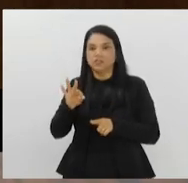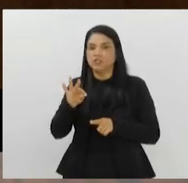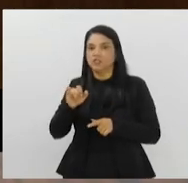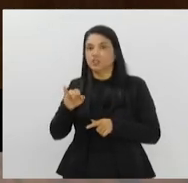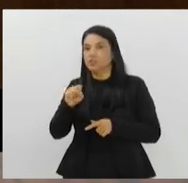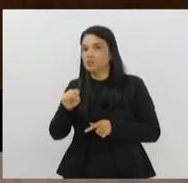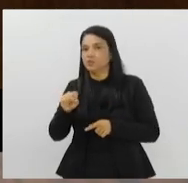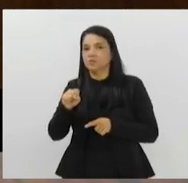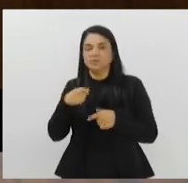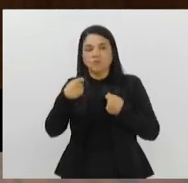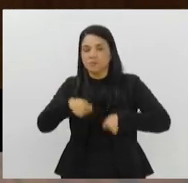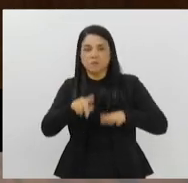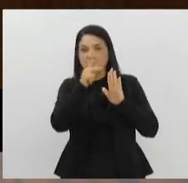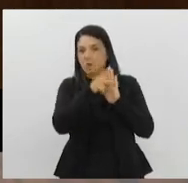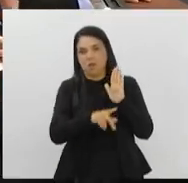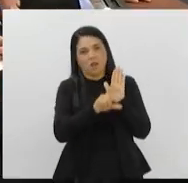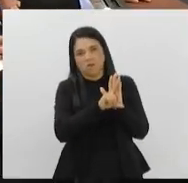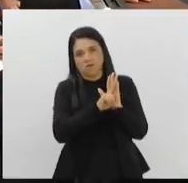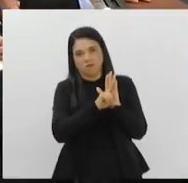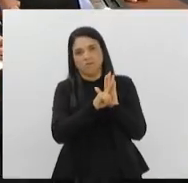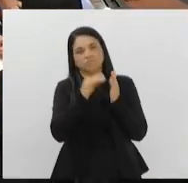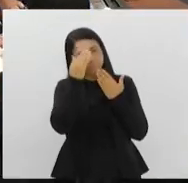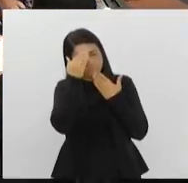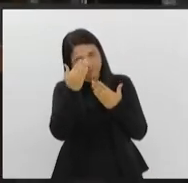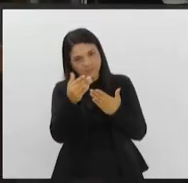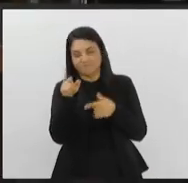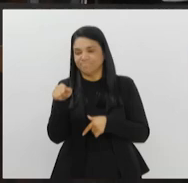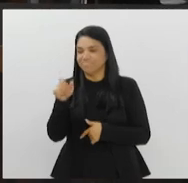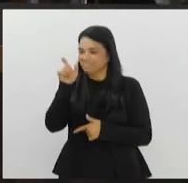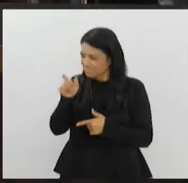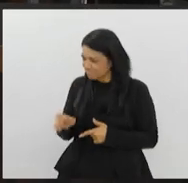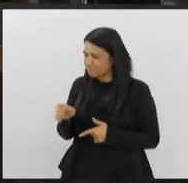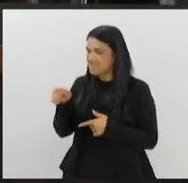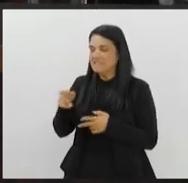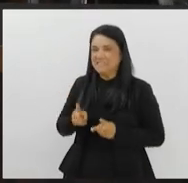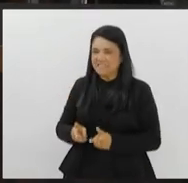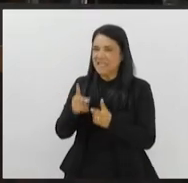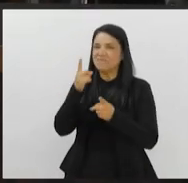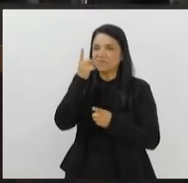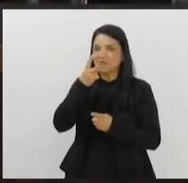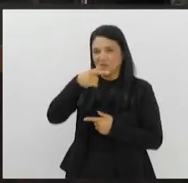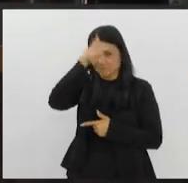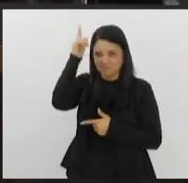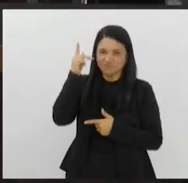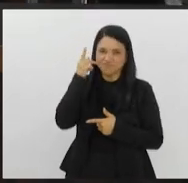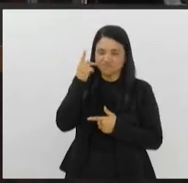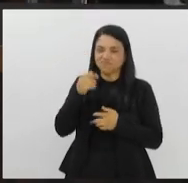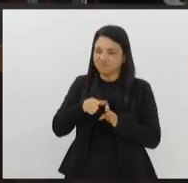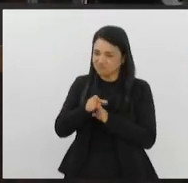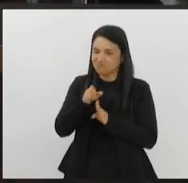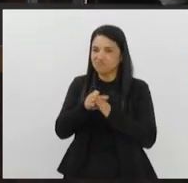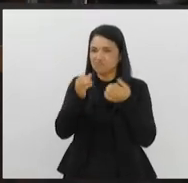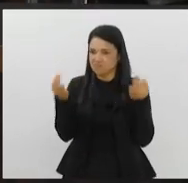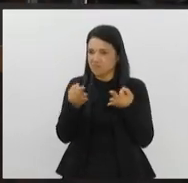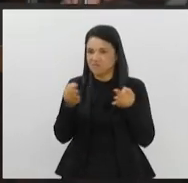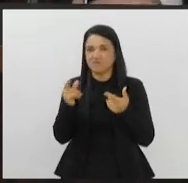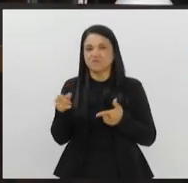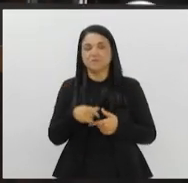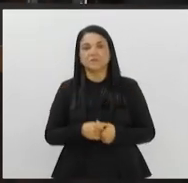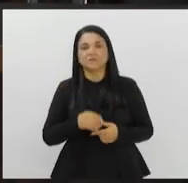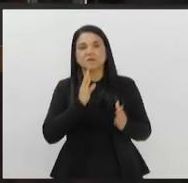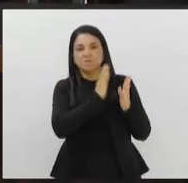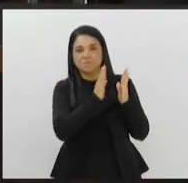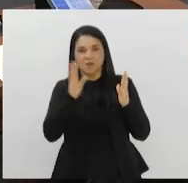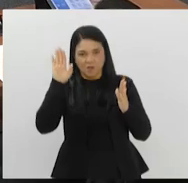lei. Obrigado, presidente. Como sempre, uma excelente ponderação, deputado Luiz Pela Paulo. Pela ordem, iremos, presidente.